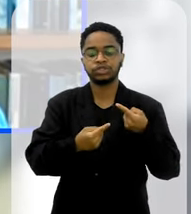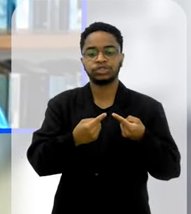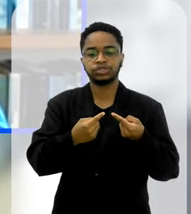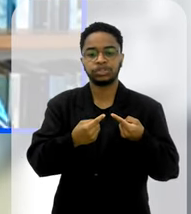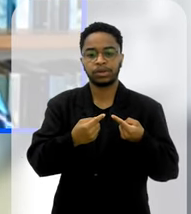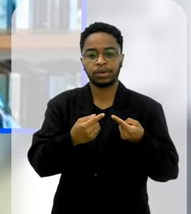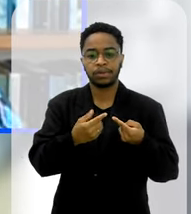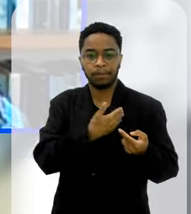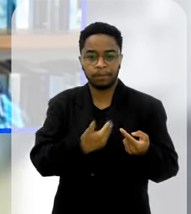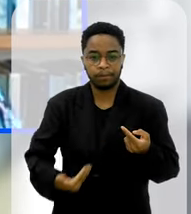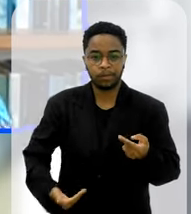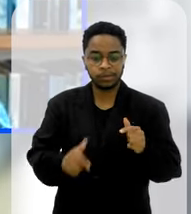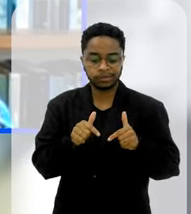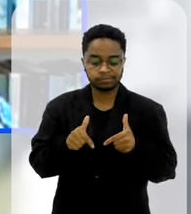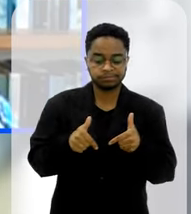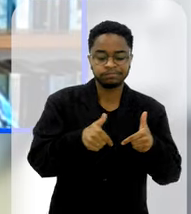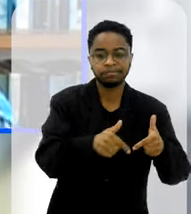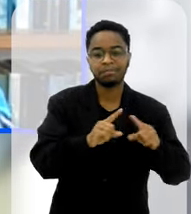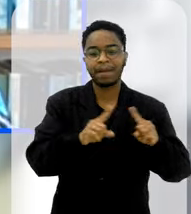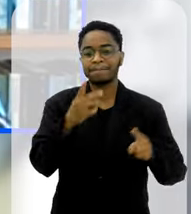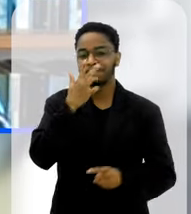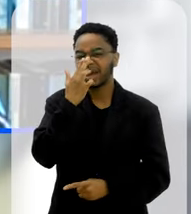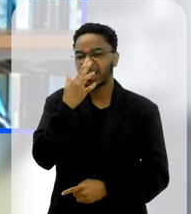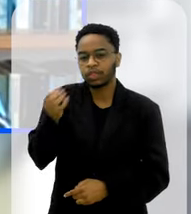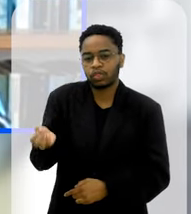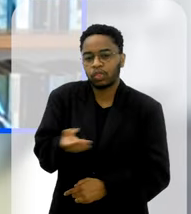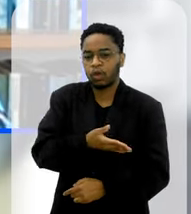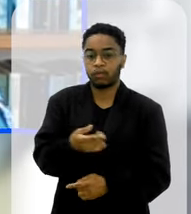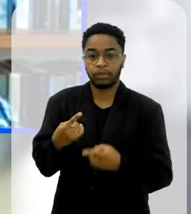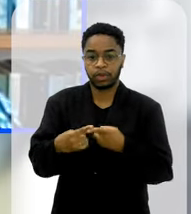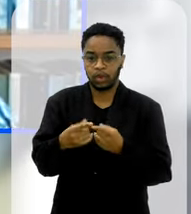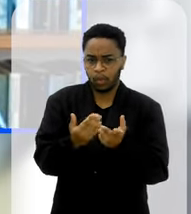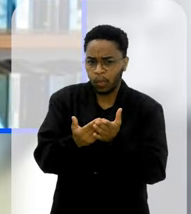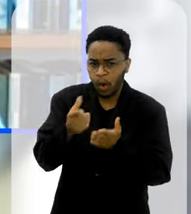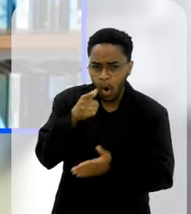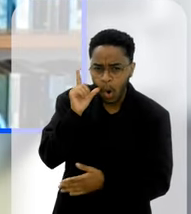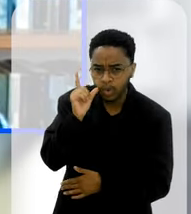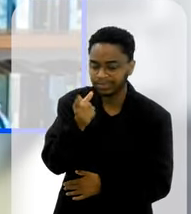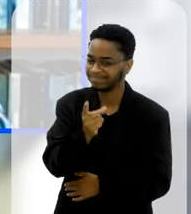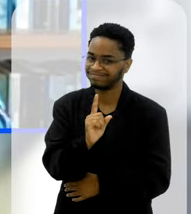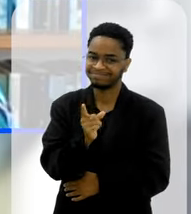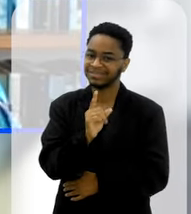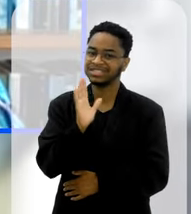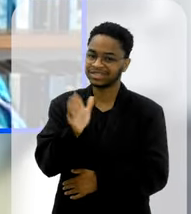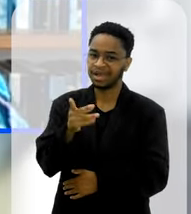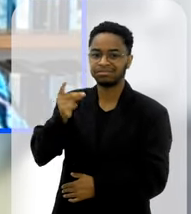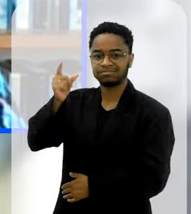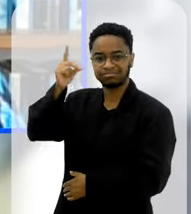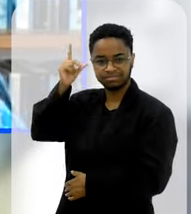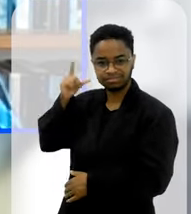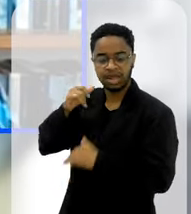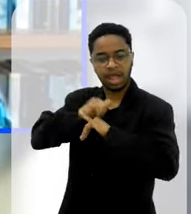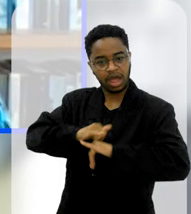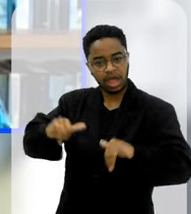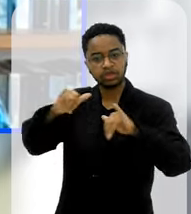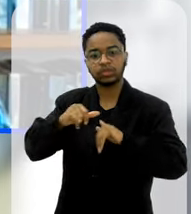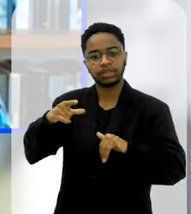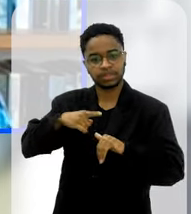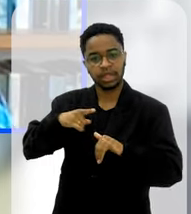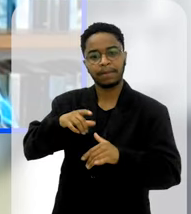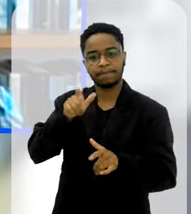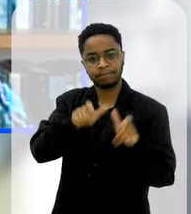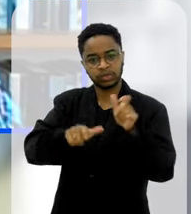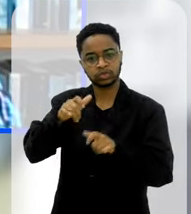para enfrentamento, mas que parece um fato inédito. Não é de ontem que o processo de envelhecimento se